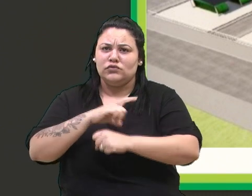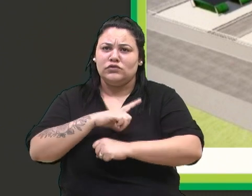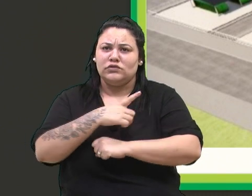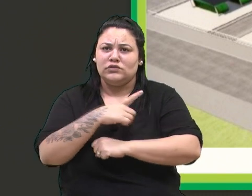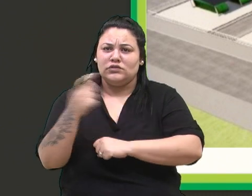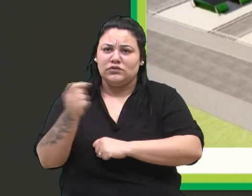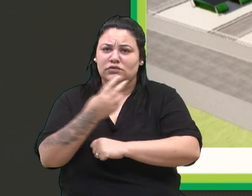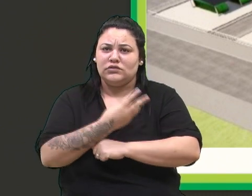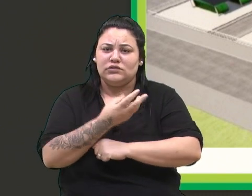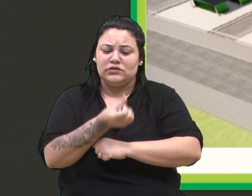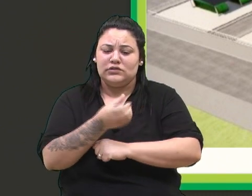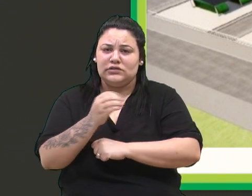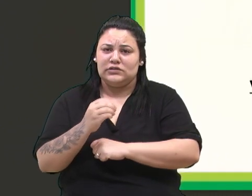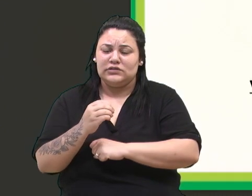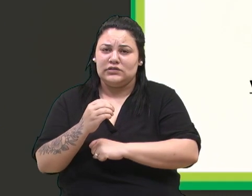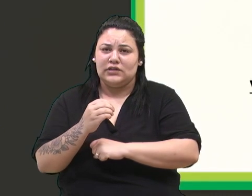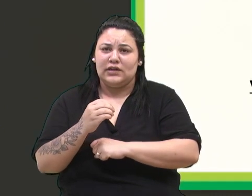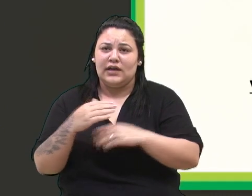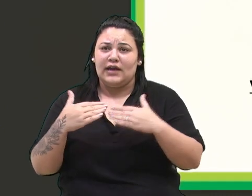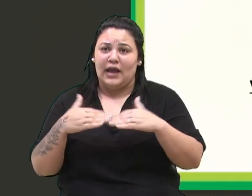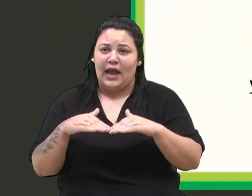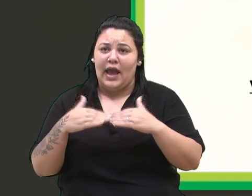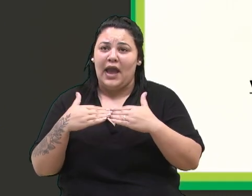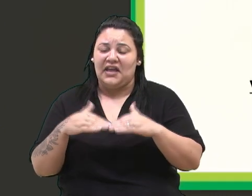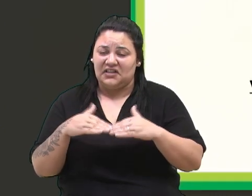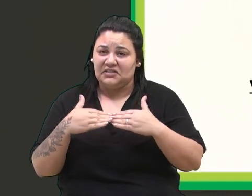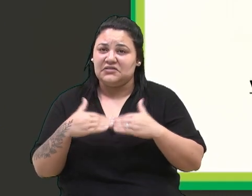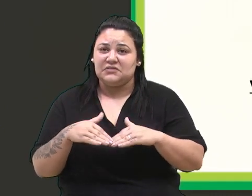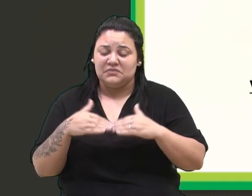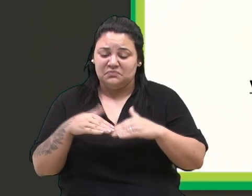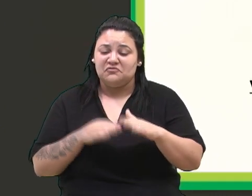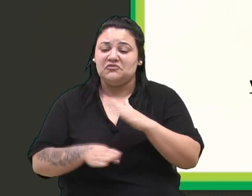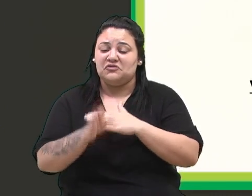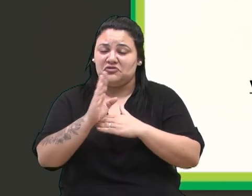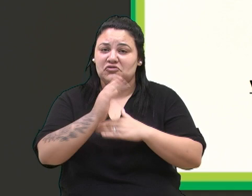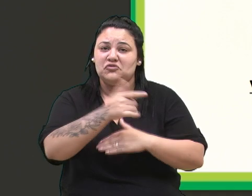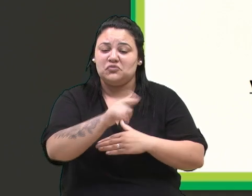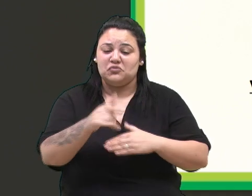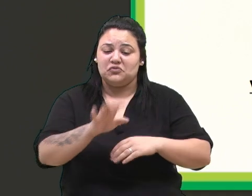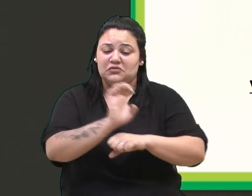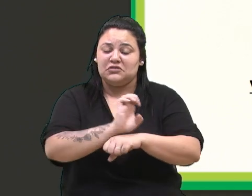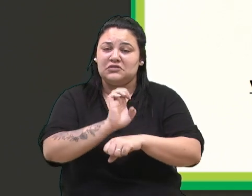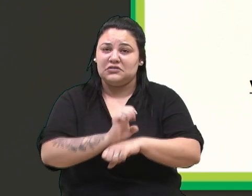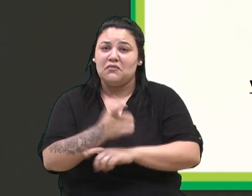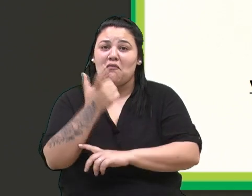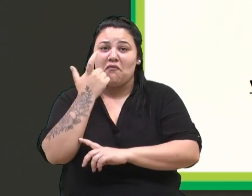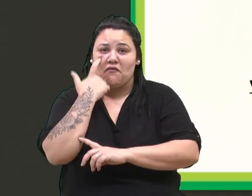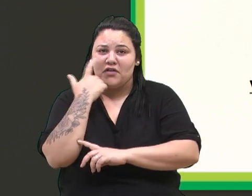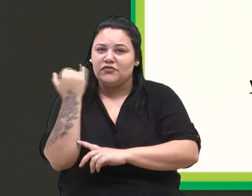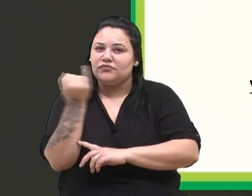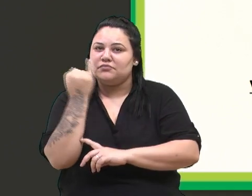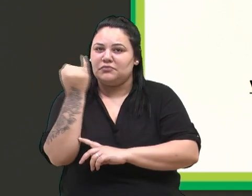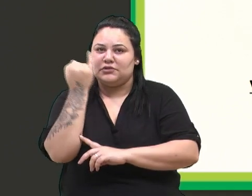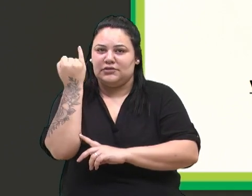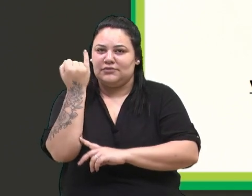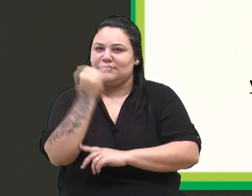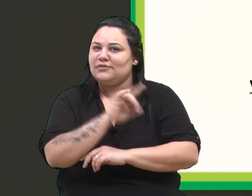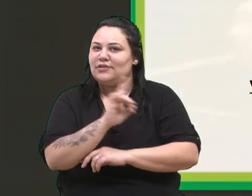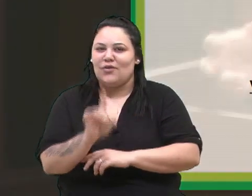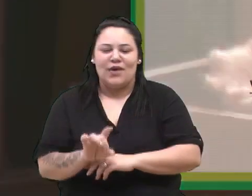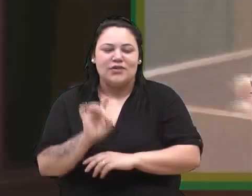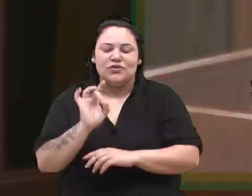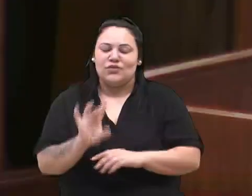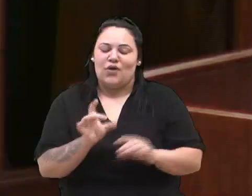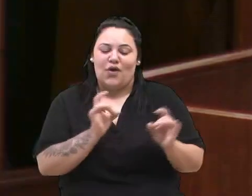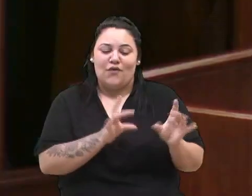367 caretas para outros estados. Então, vocês vejam a importância. Não é só a